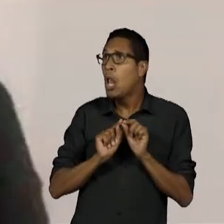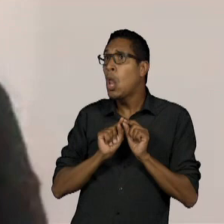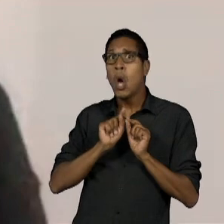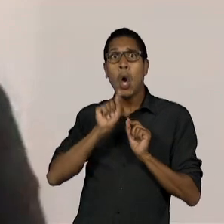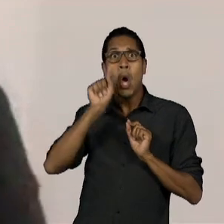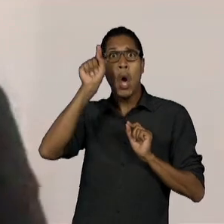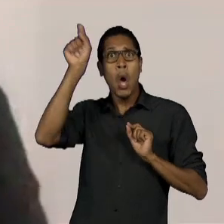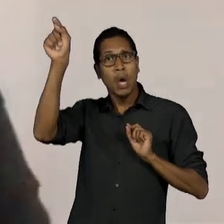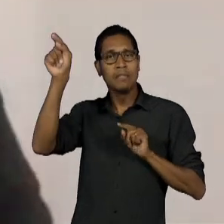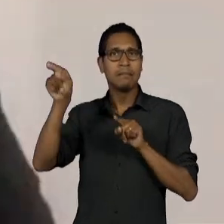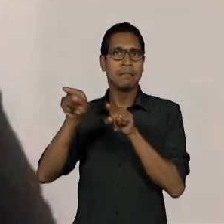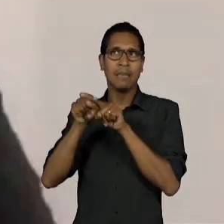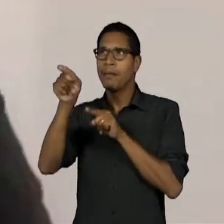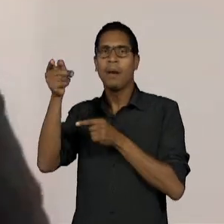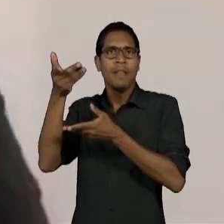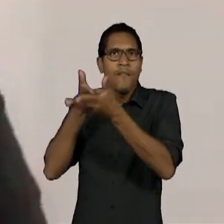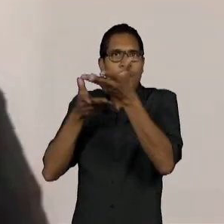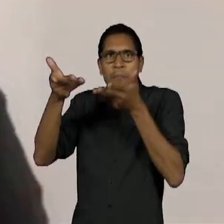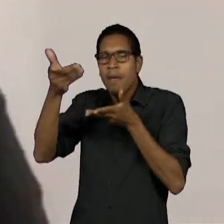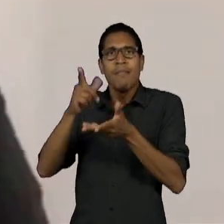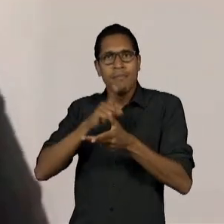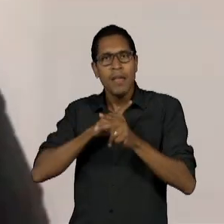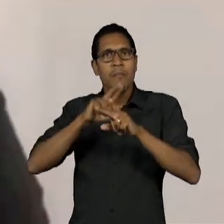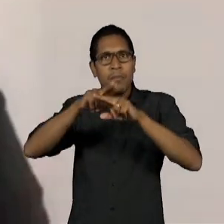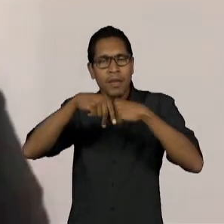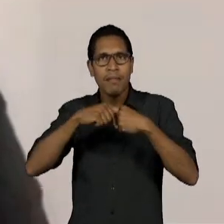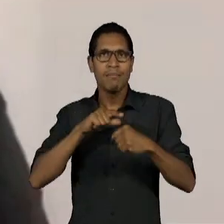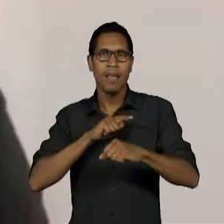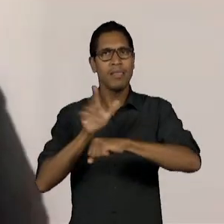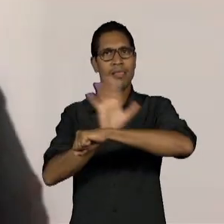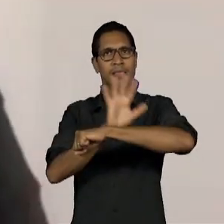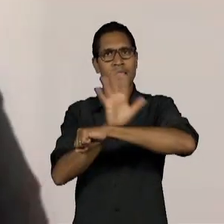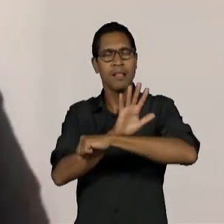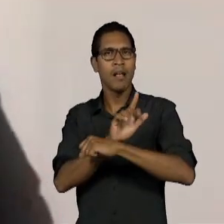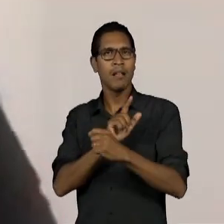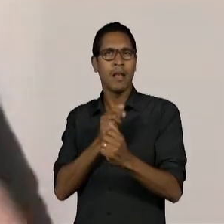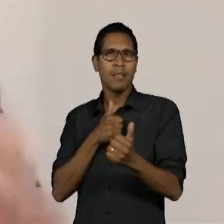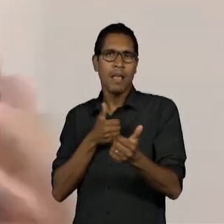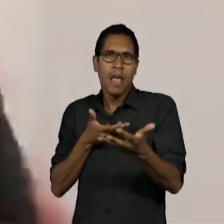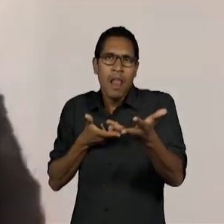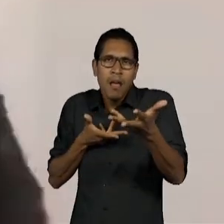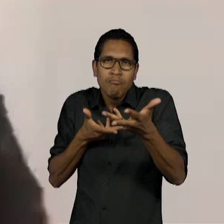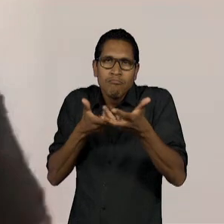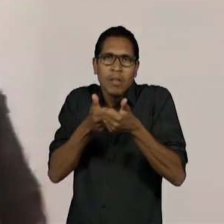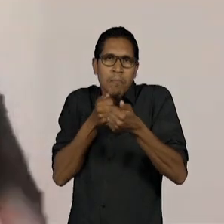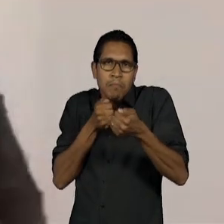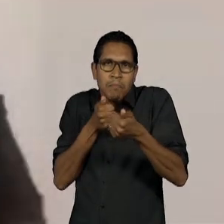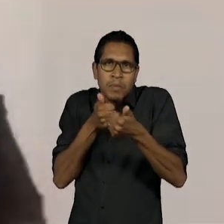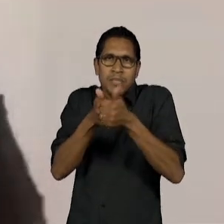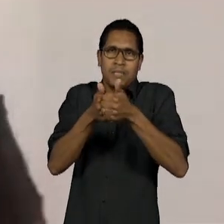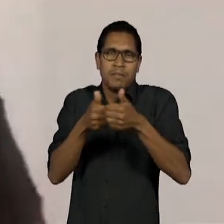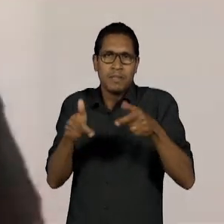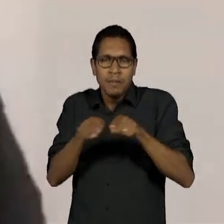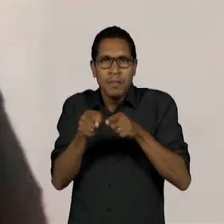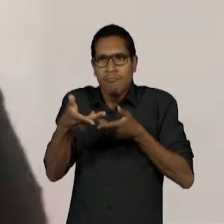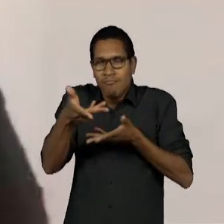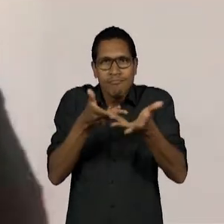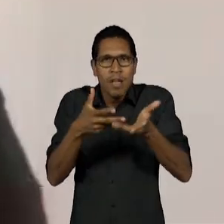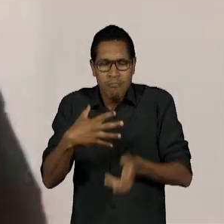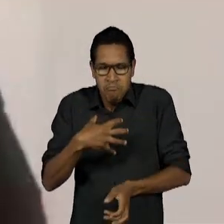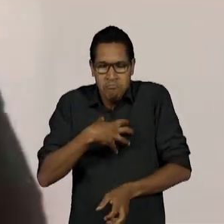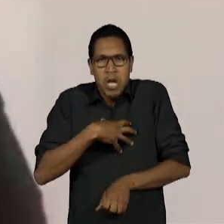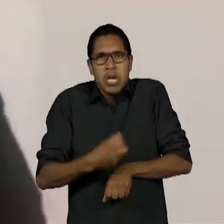maior, através da sua condição e sua capacidade de te emocionar e te envolver,